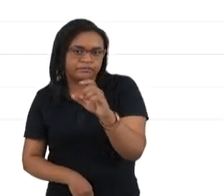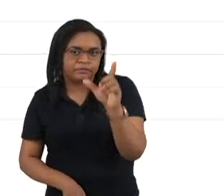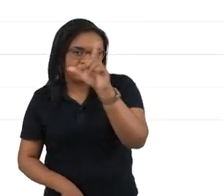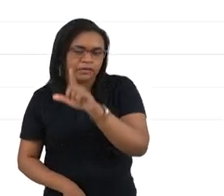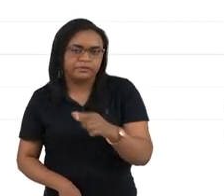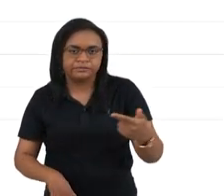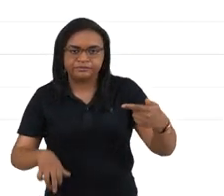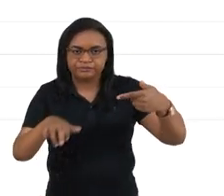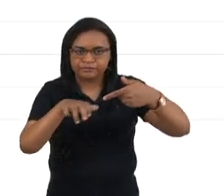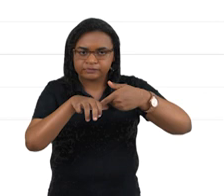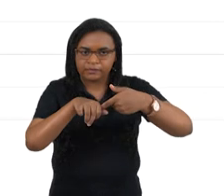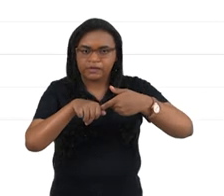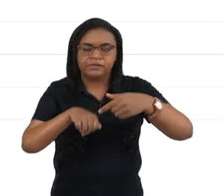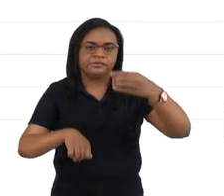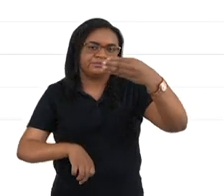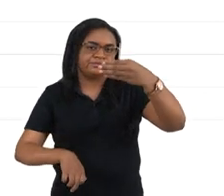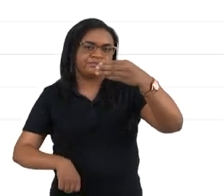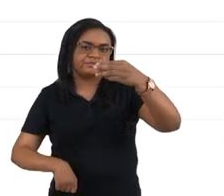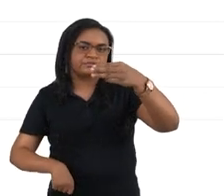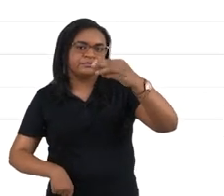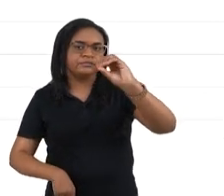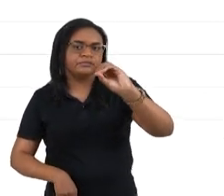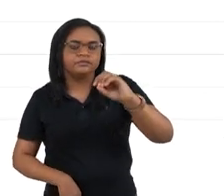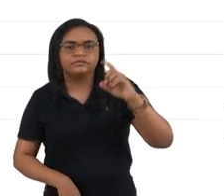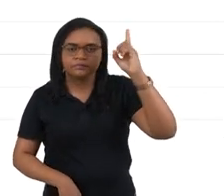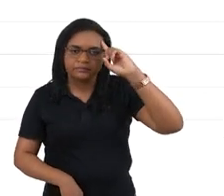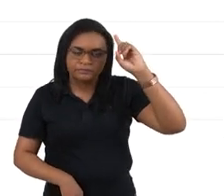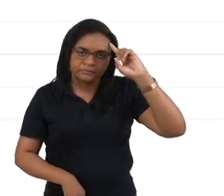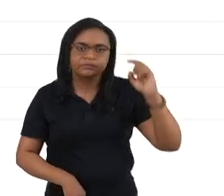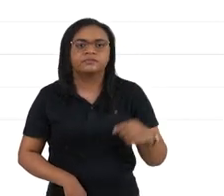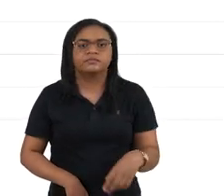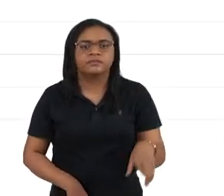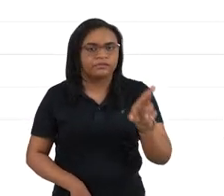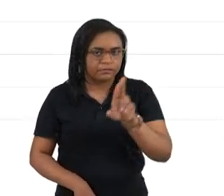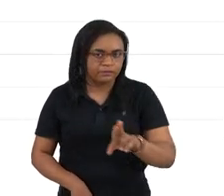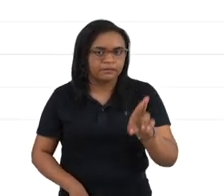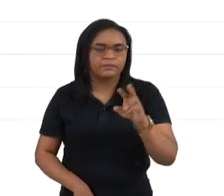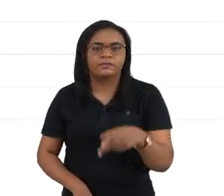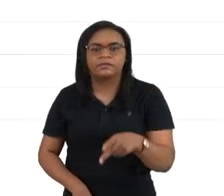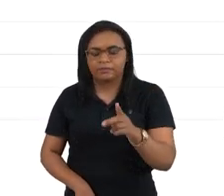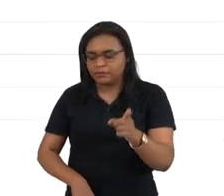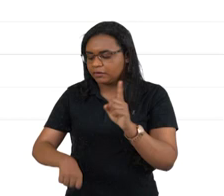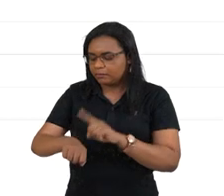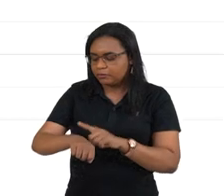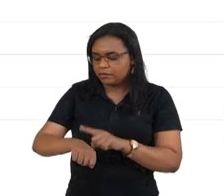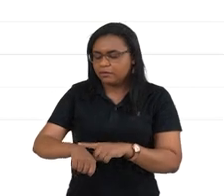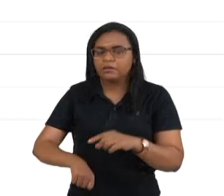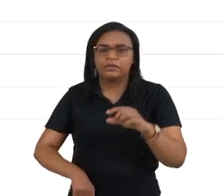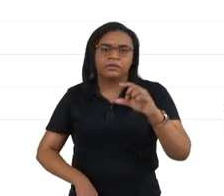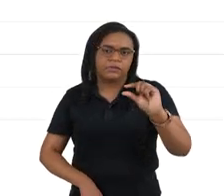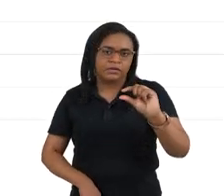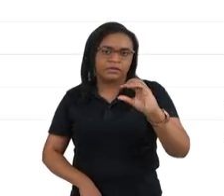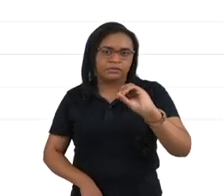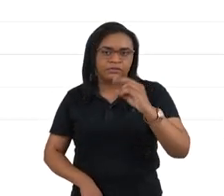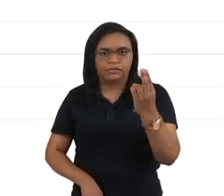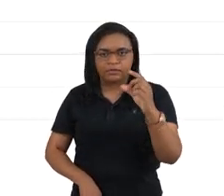Aumentei o número de táxis para consumir esses mesmos 1.000 litros de combustível. Vai demorar mais tempo ou menos tempo? Menos